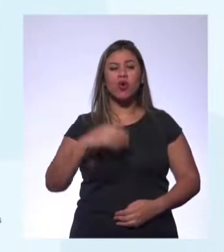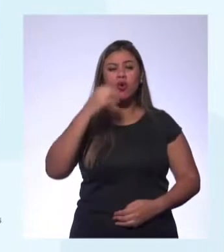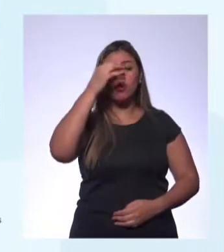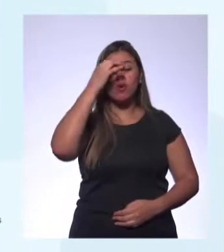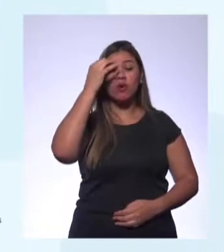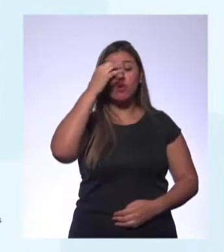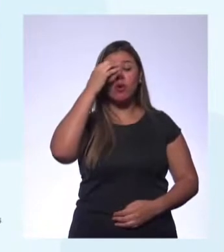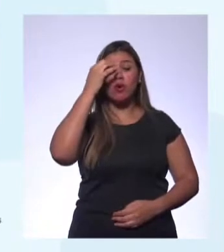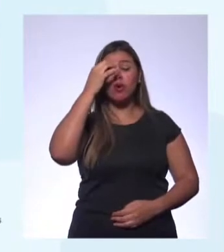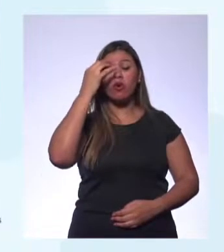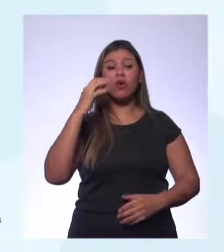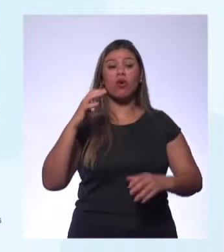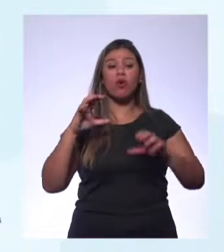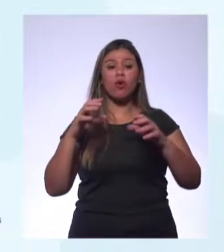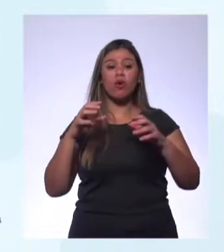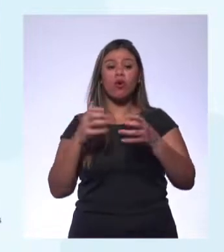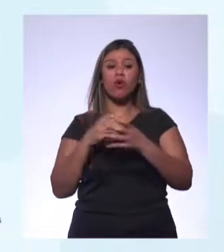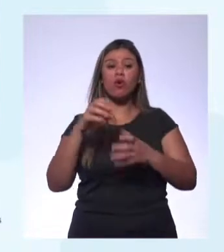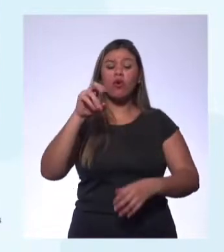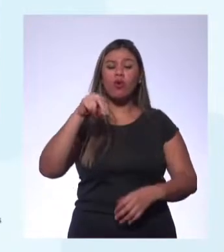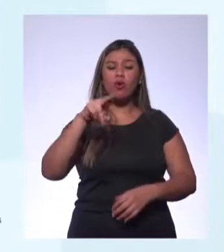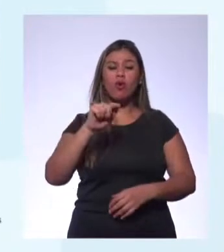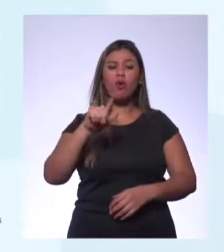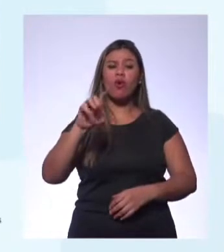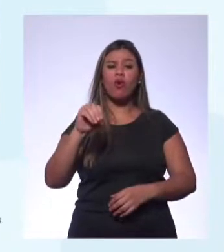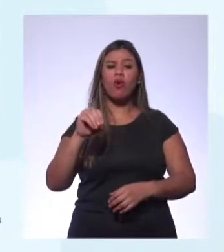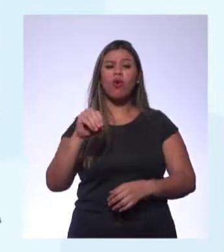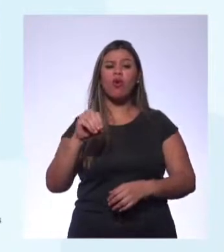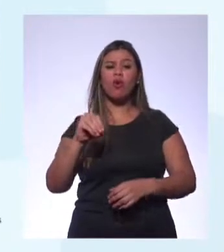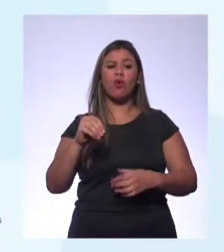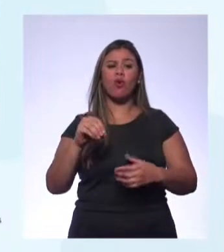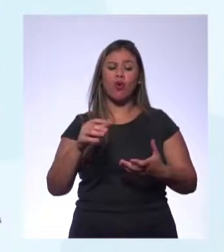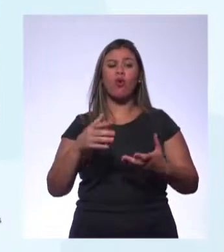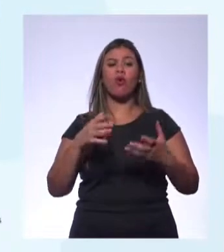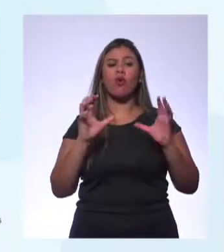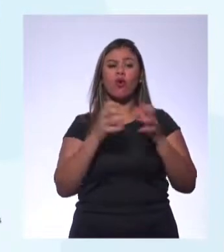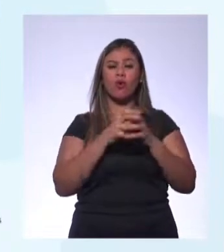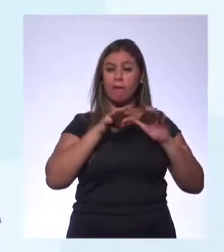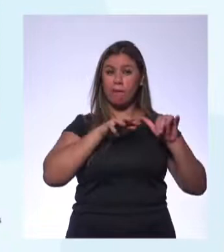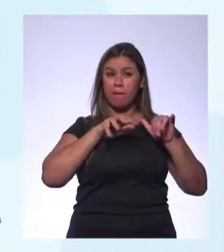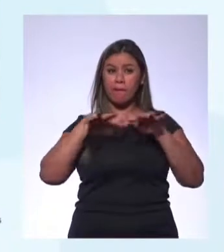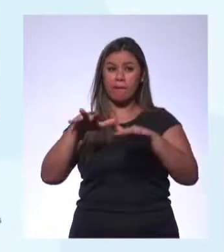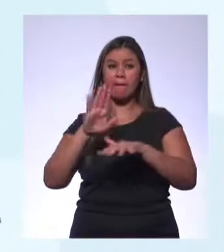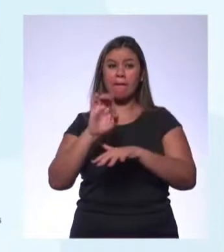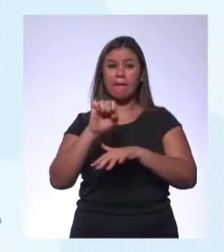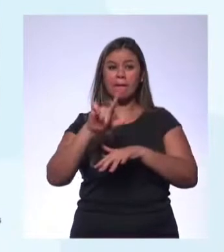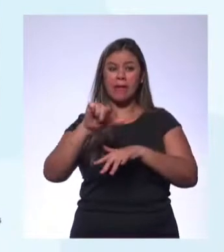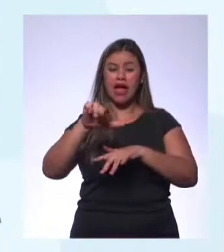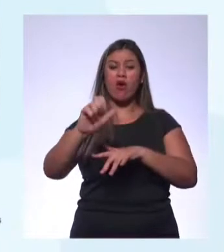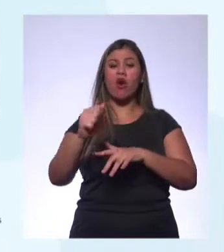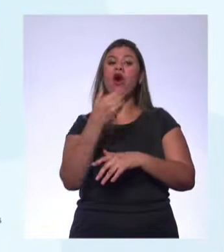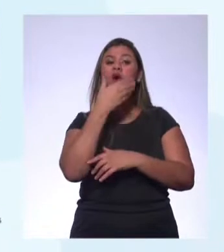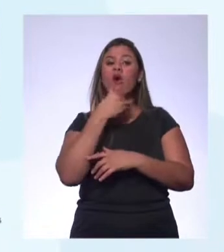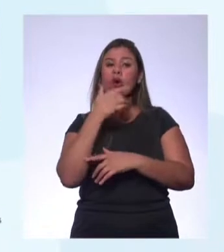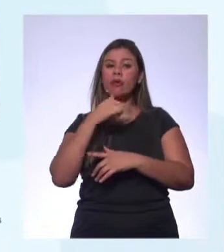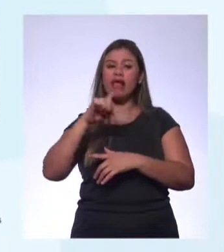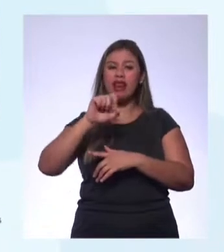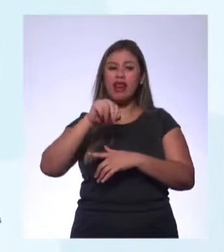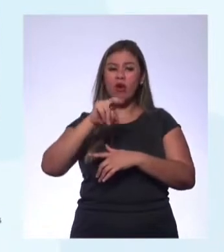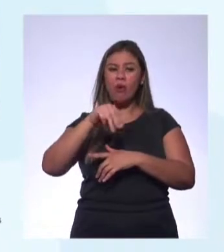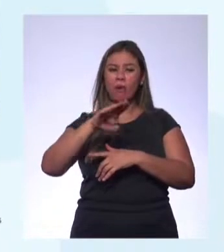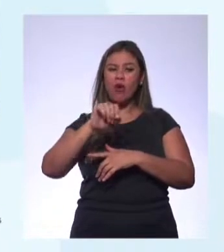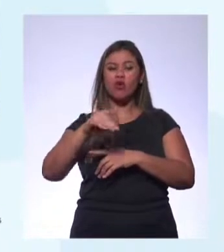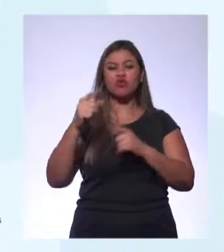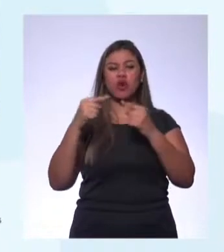O Congo foi ocupado aí pelos belgas, né? O Leopoldo II era o monarca